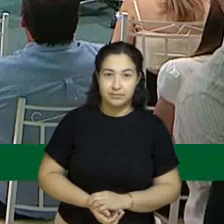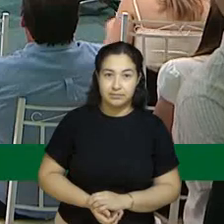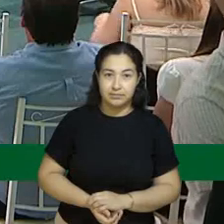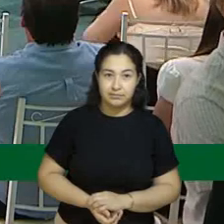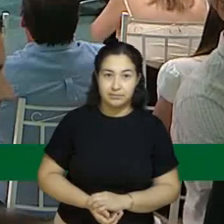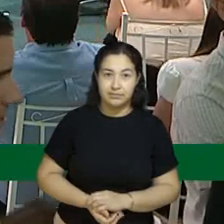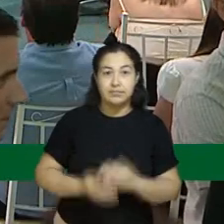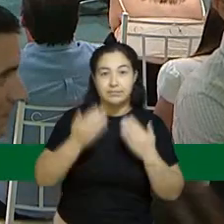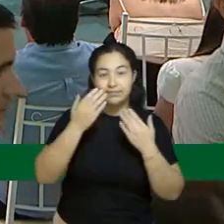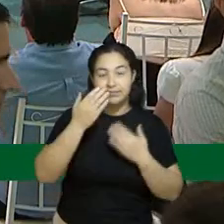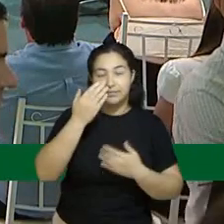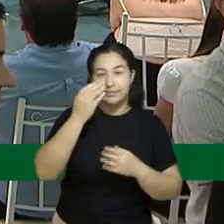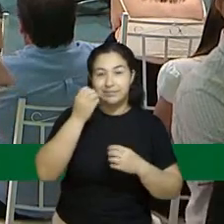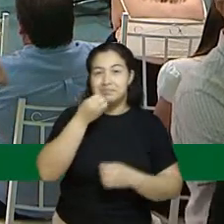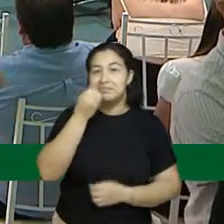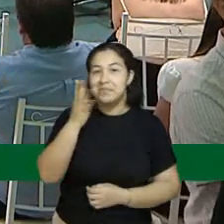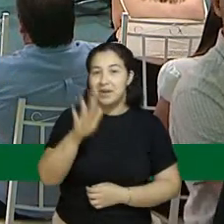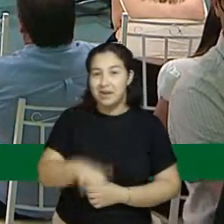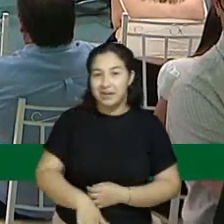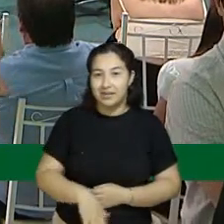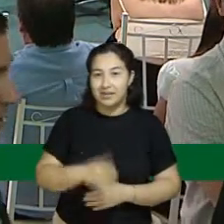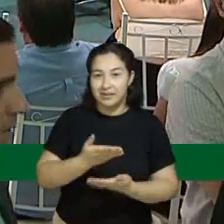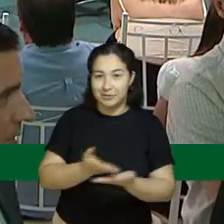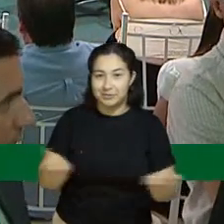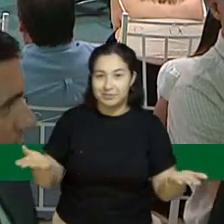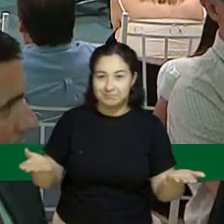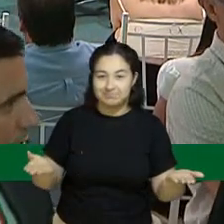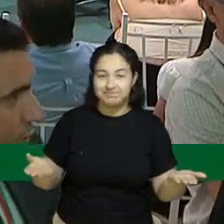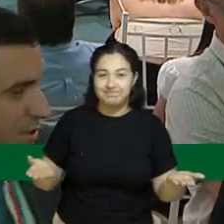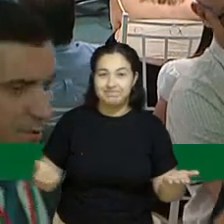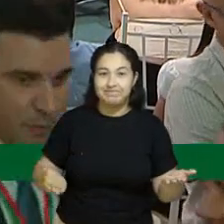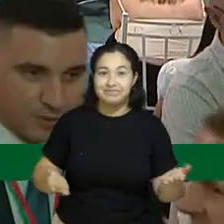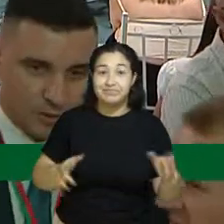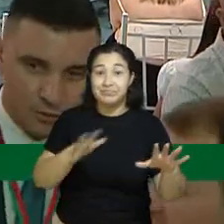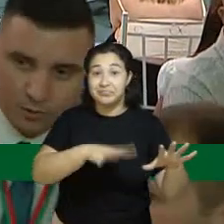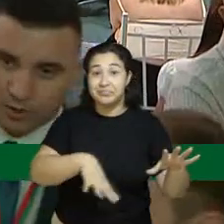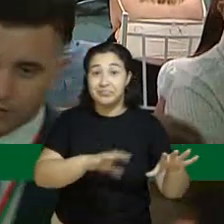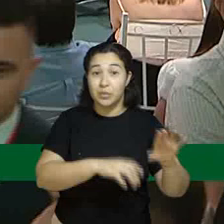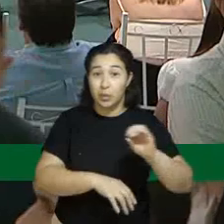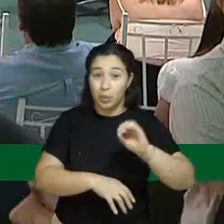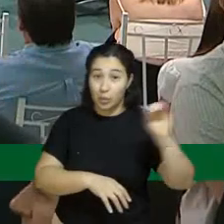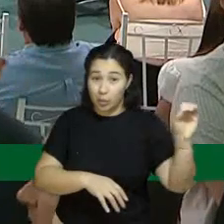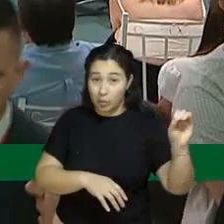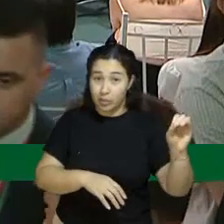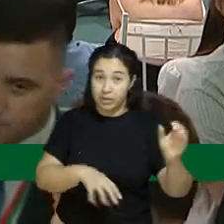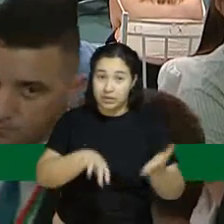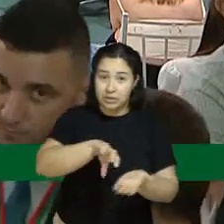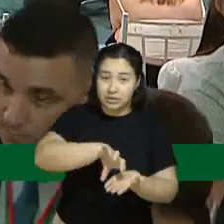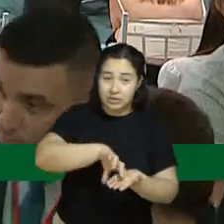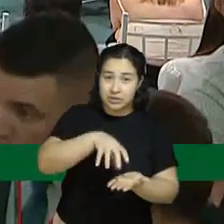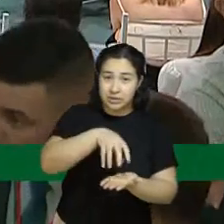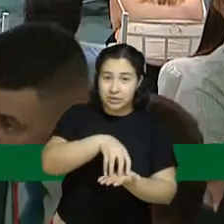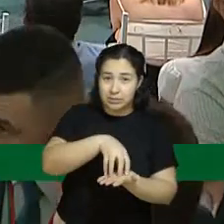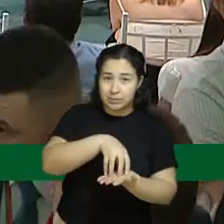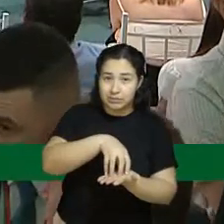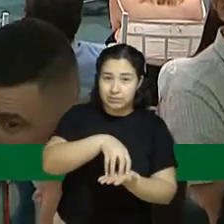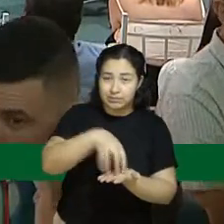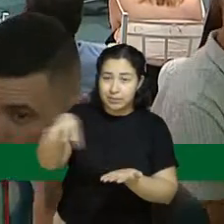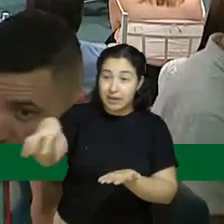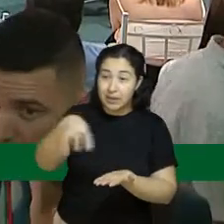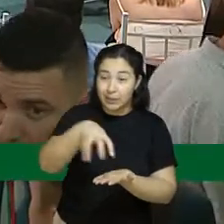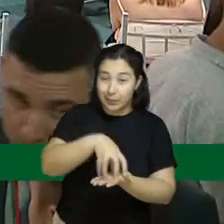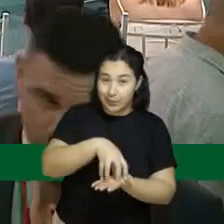Muito boa tarde, sou da IGR Grande Oeste, momento que agradeço a descentralização da